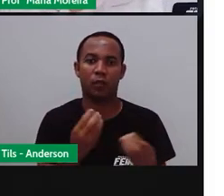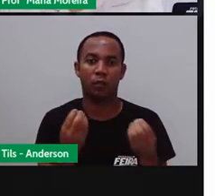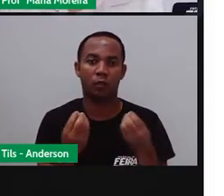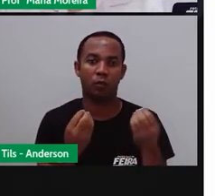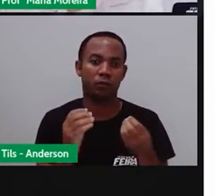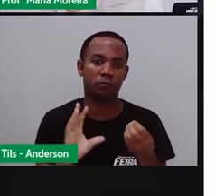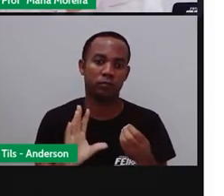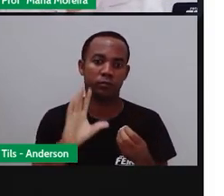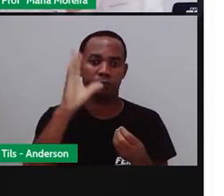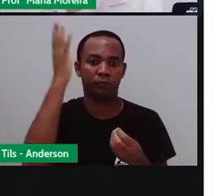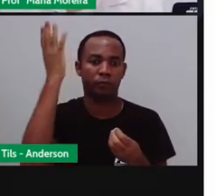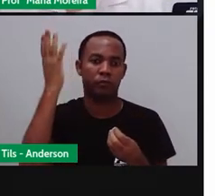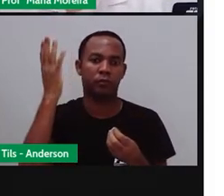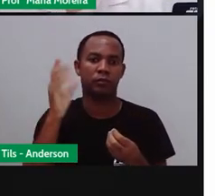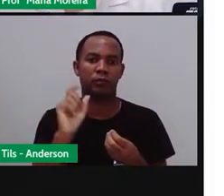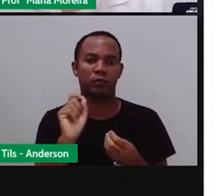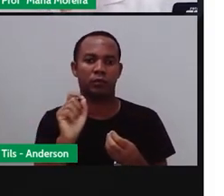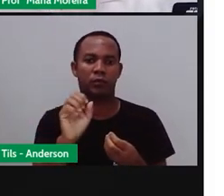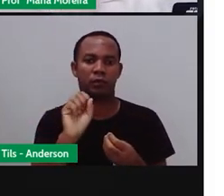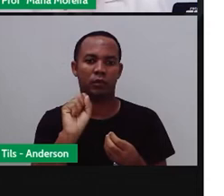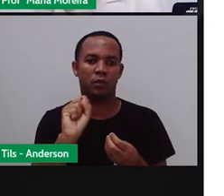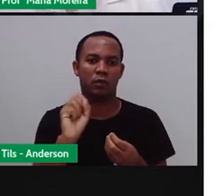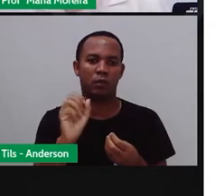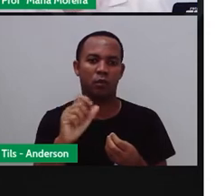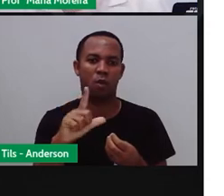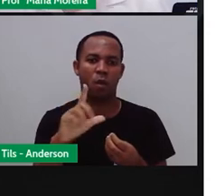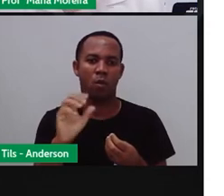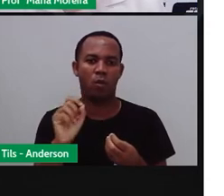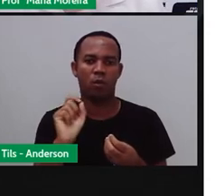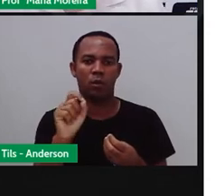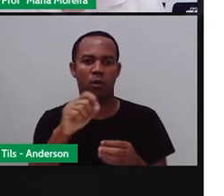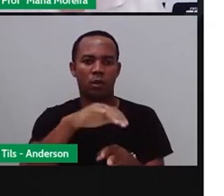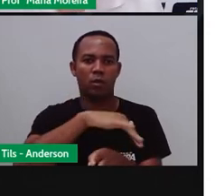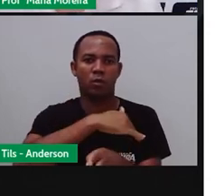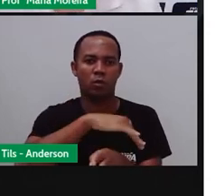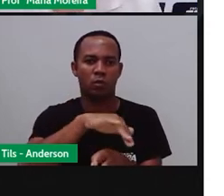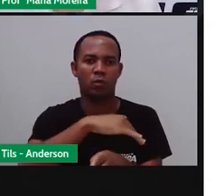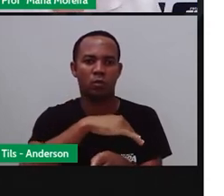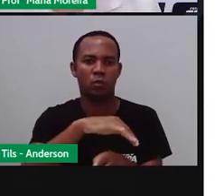acontece essa absorção do solo, por quê? Porque as ruas estão asfaltadas ou estão